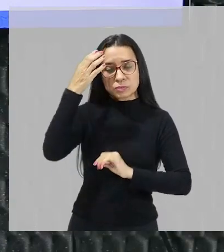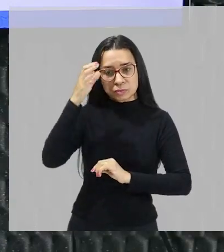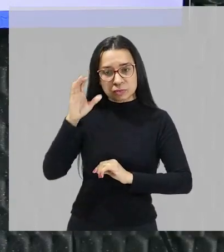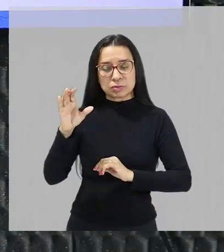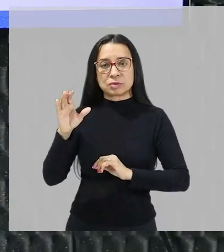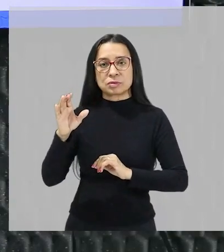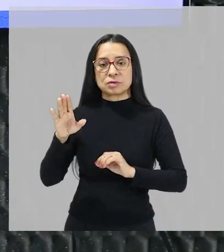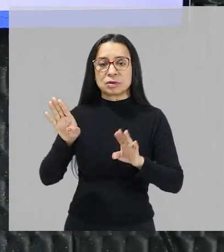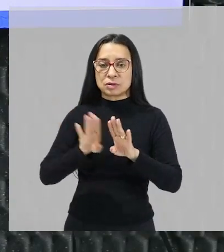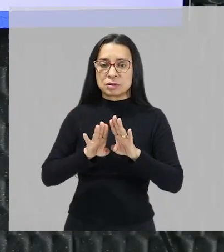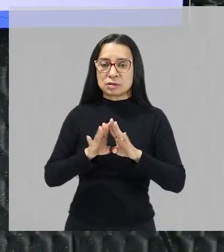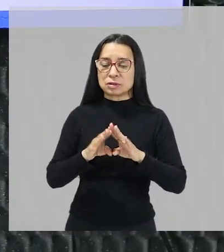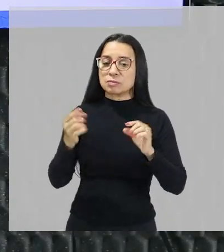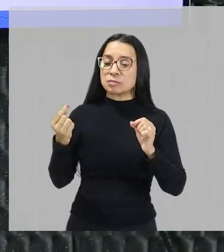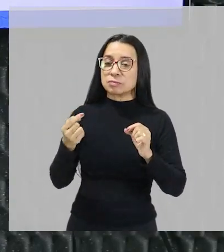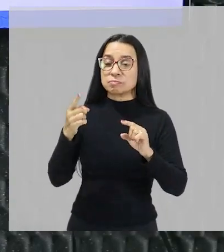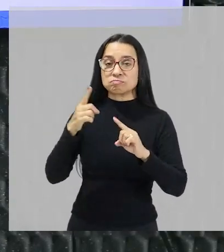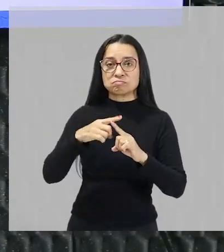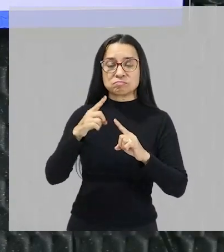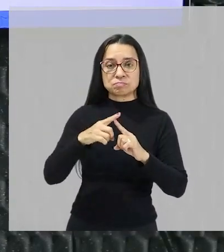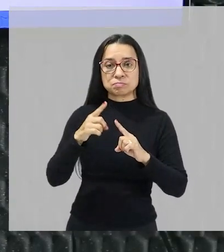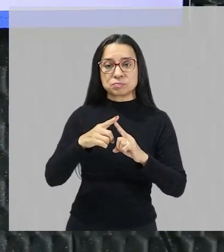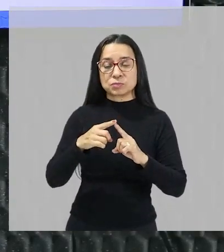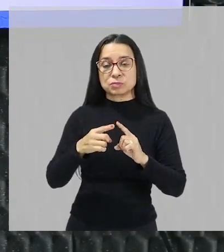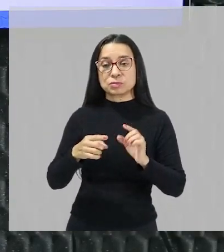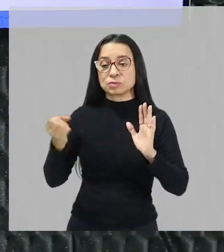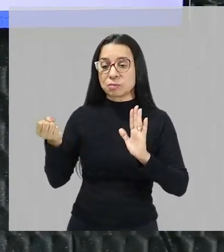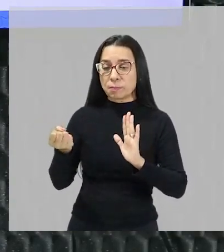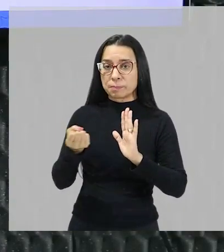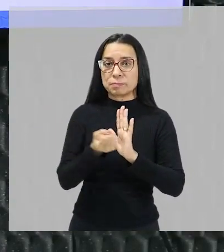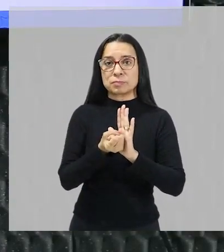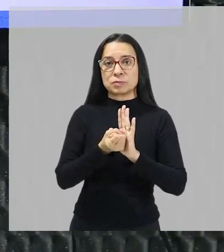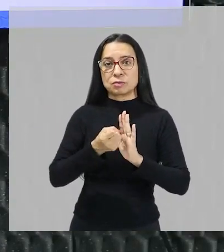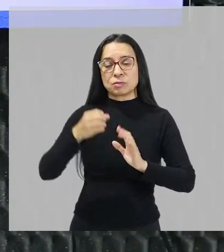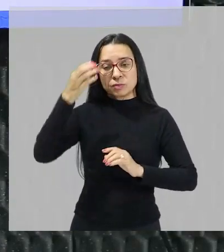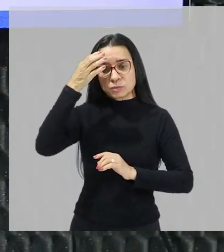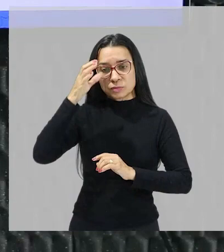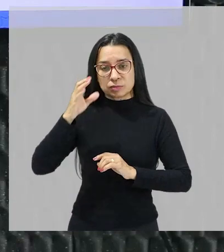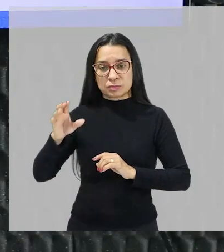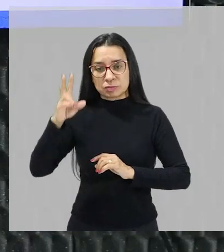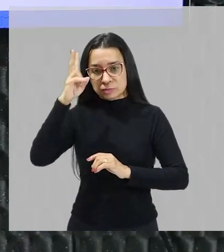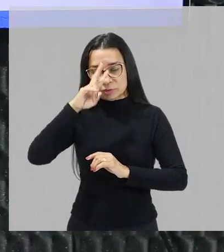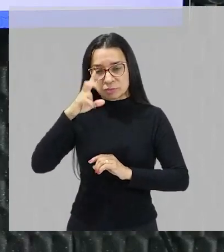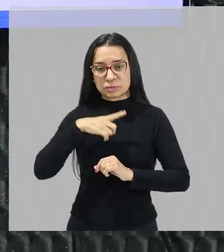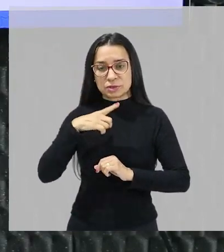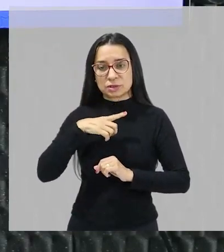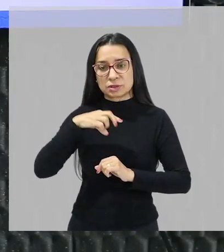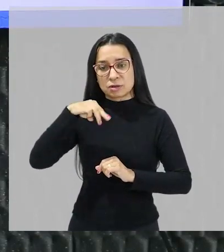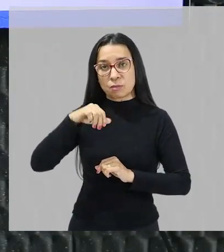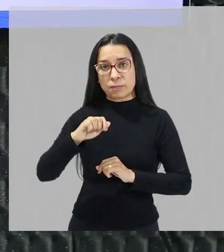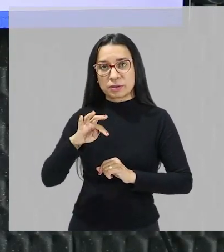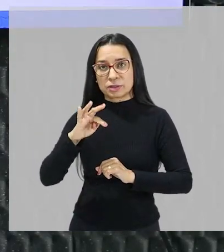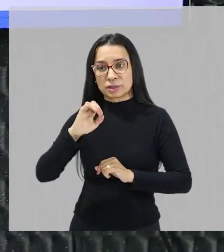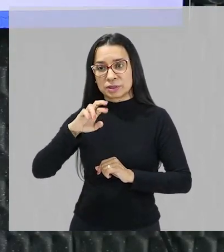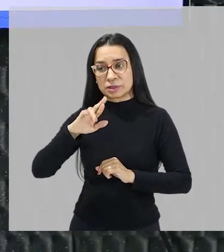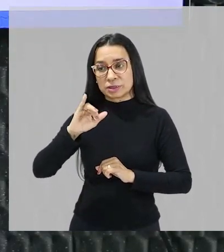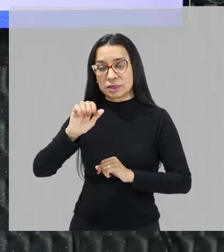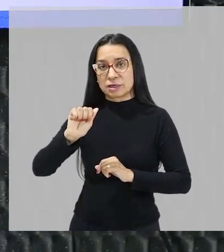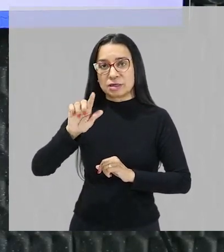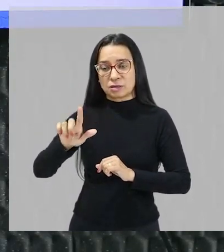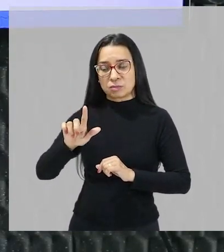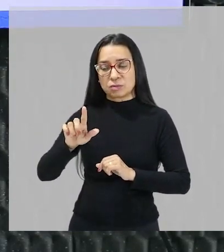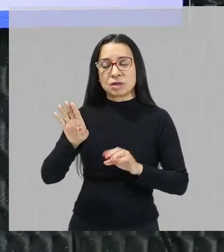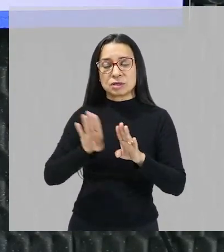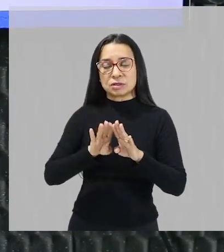também é um tipo de patrimônio cultural. Lembra que existe o patrimônio cultural material e o imaterial. Então,